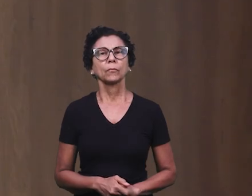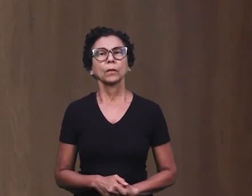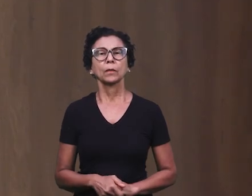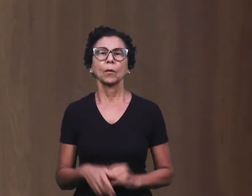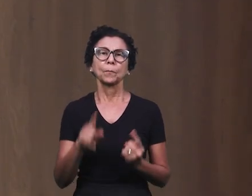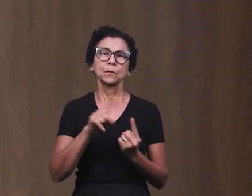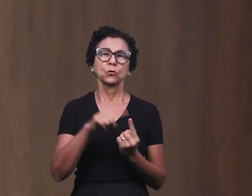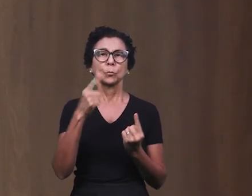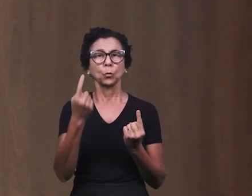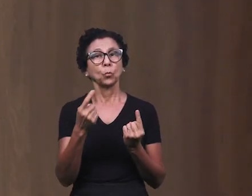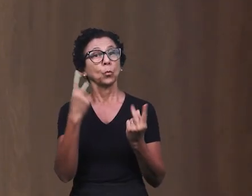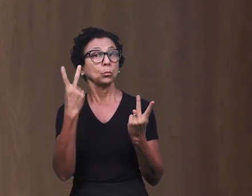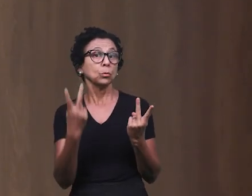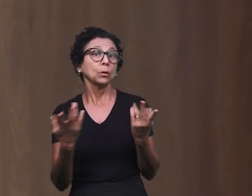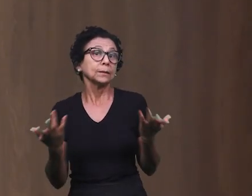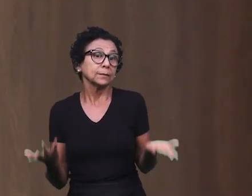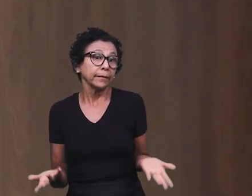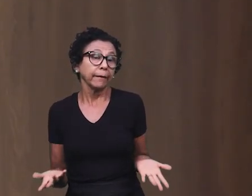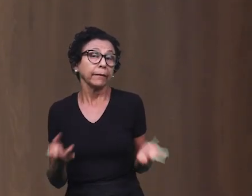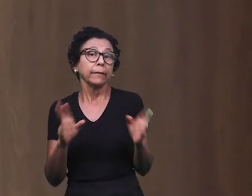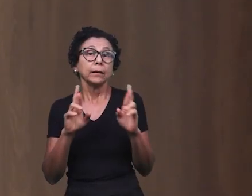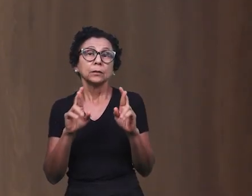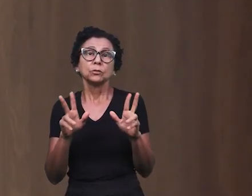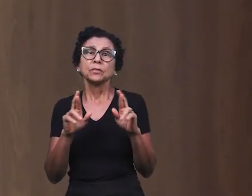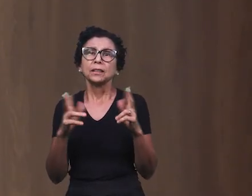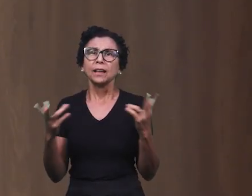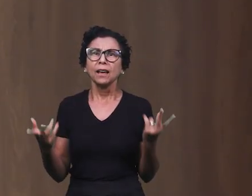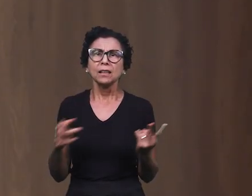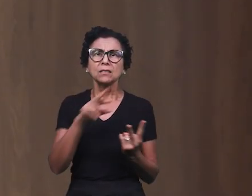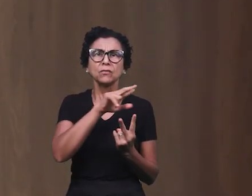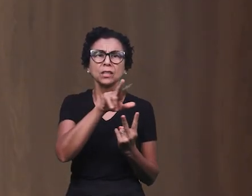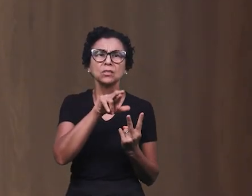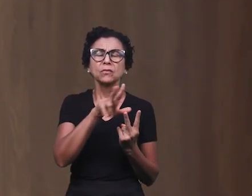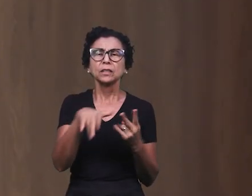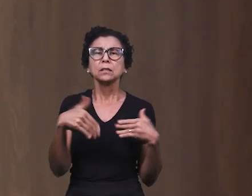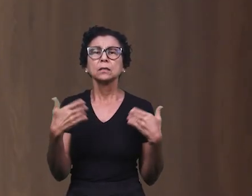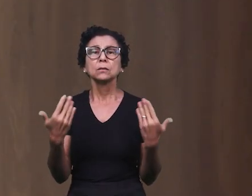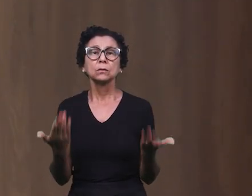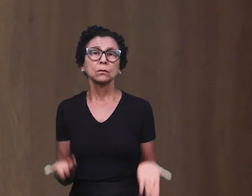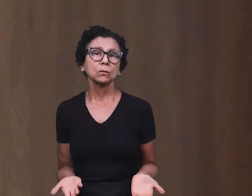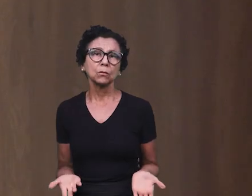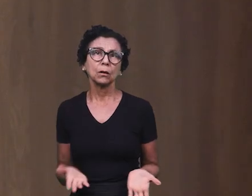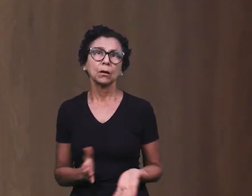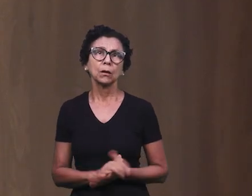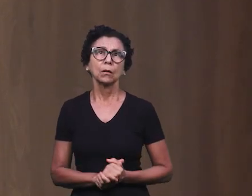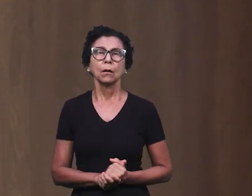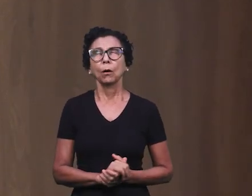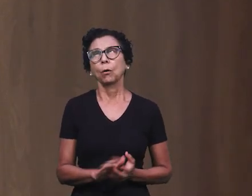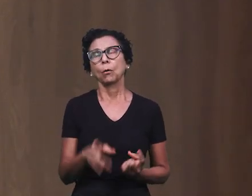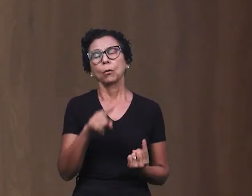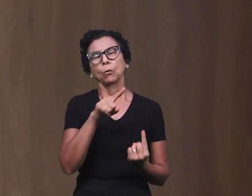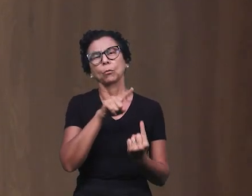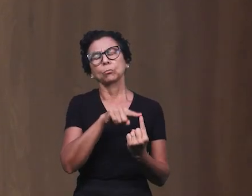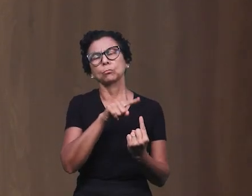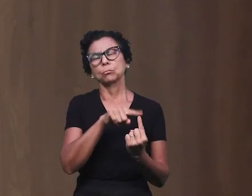1 e tipo 2, né? Tem alguma diferença? Ou só o fato de que no diabetes tipo